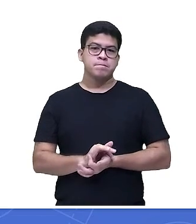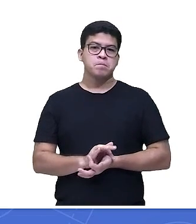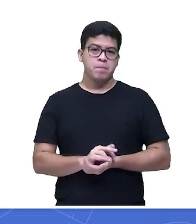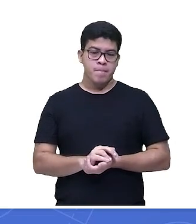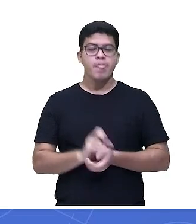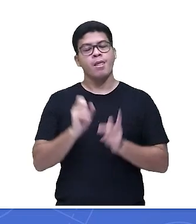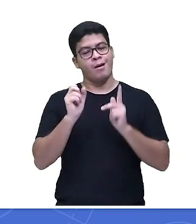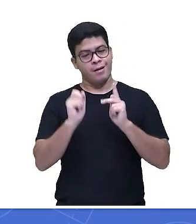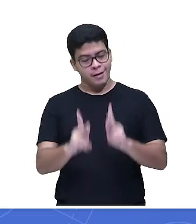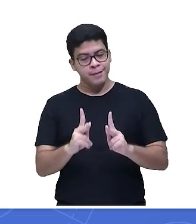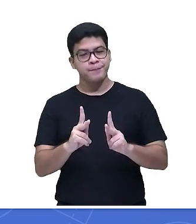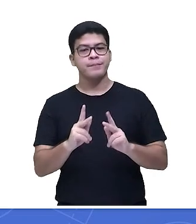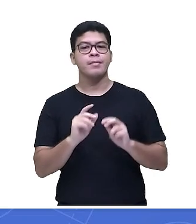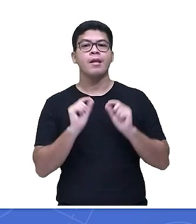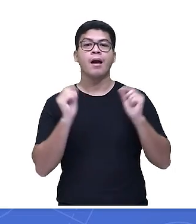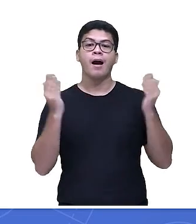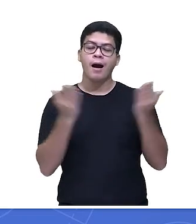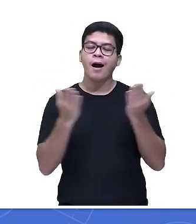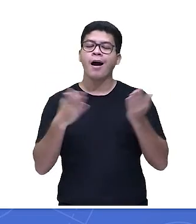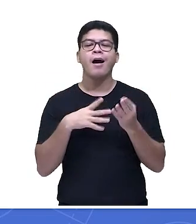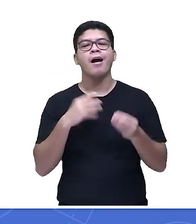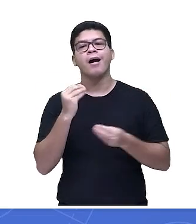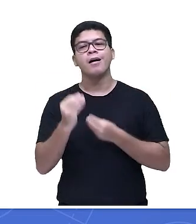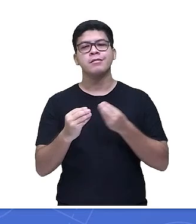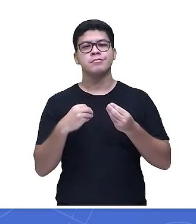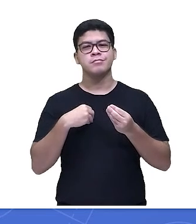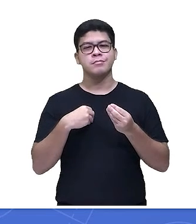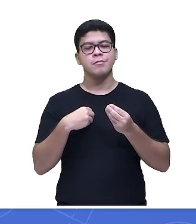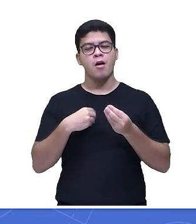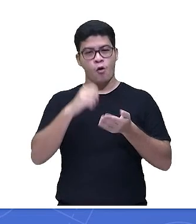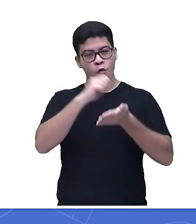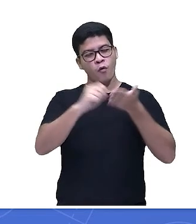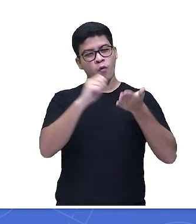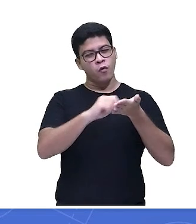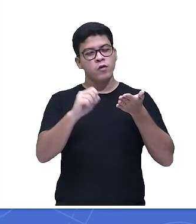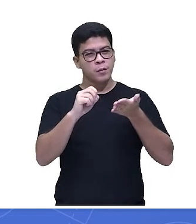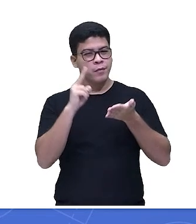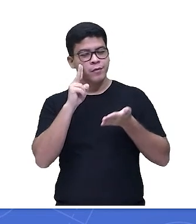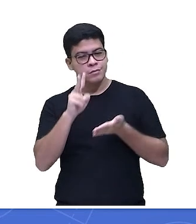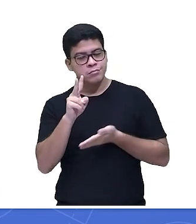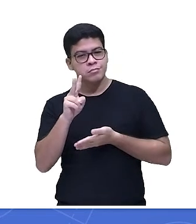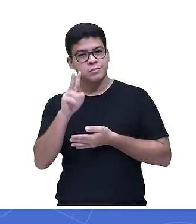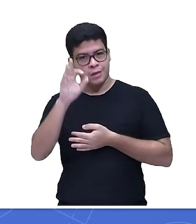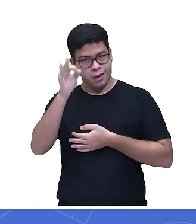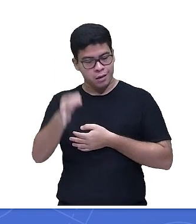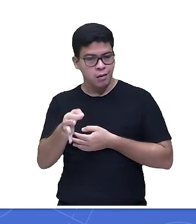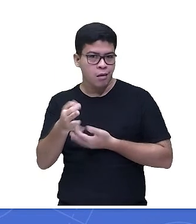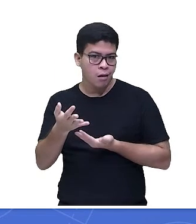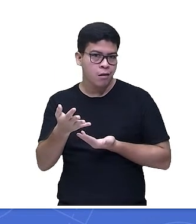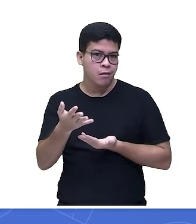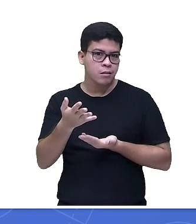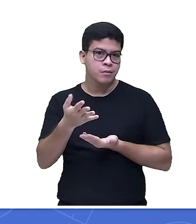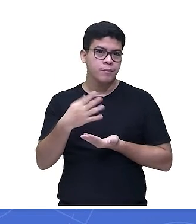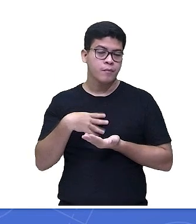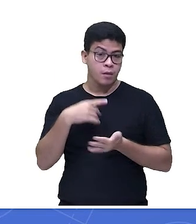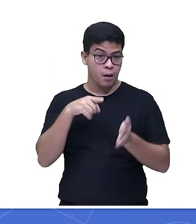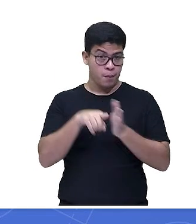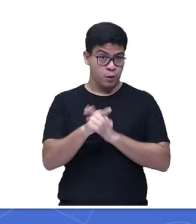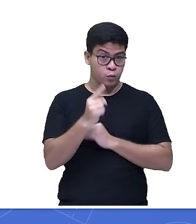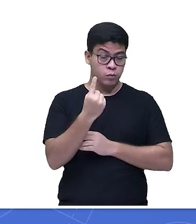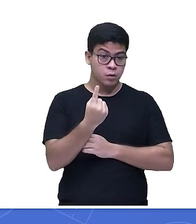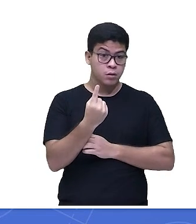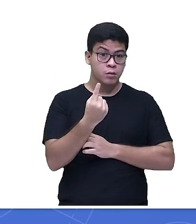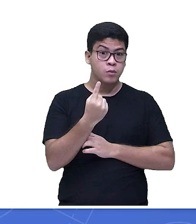Ok? Muito bem, vamos para a nossa correção? Vamos lá? Então, primeira questão, olha aí a resposta,